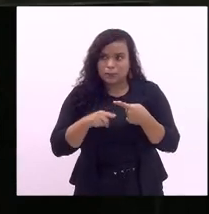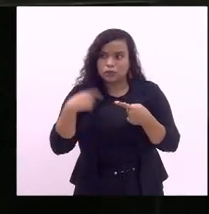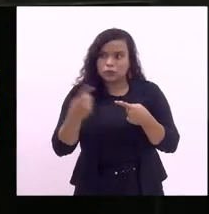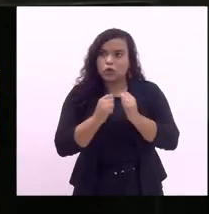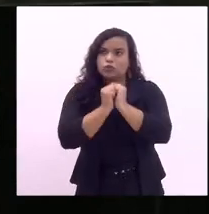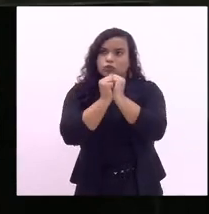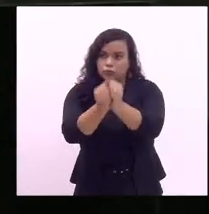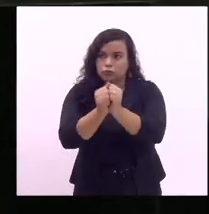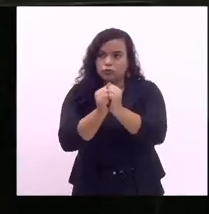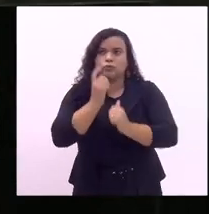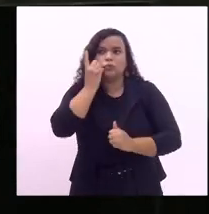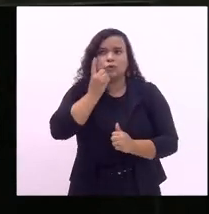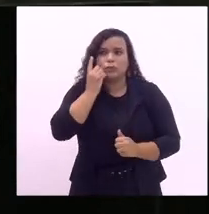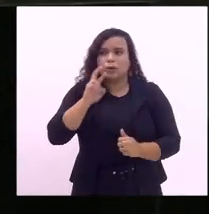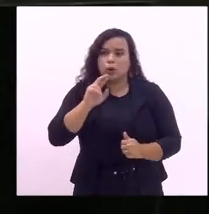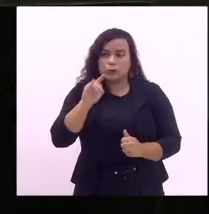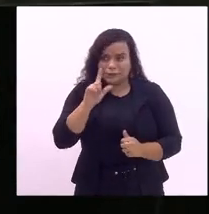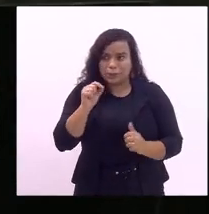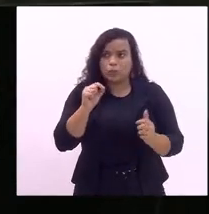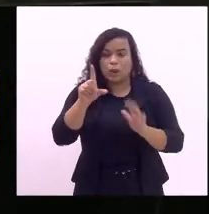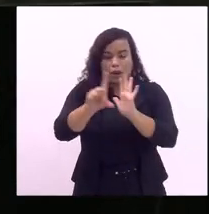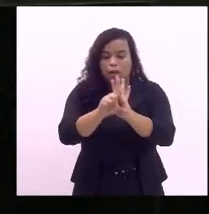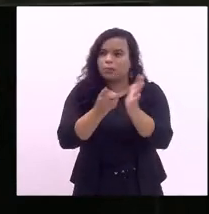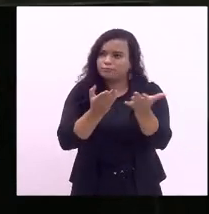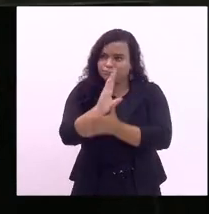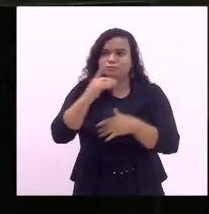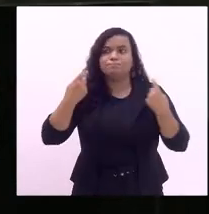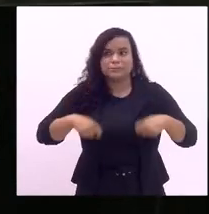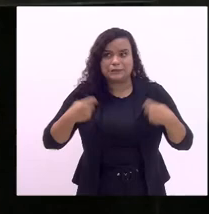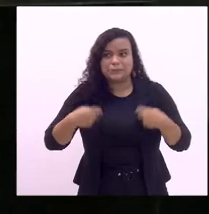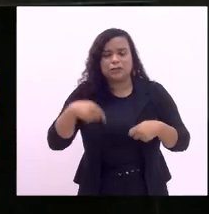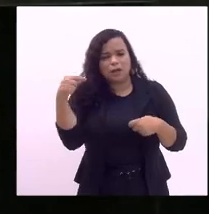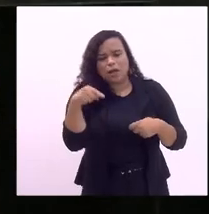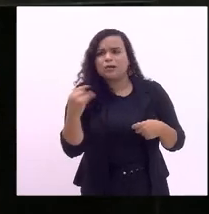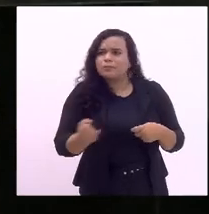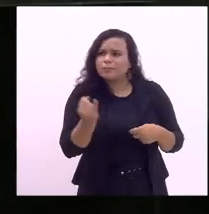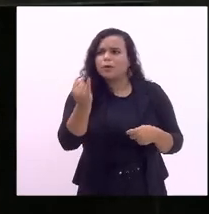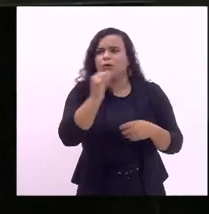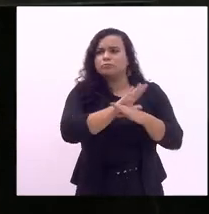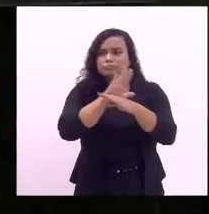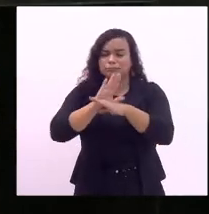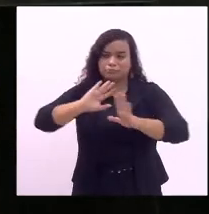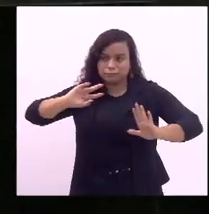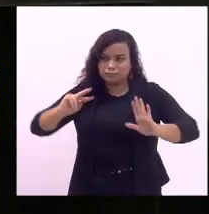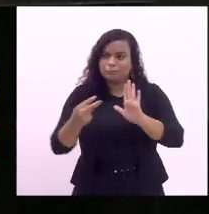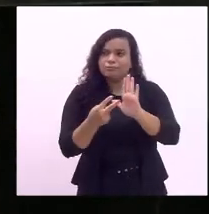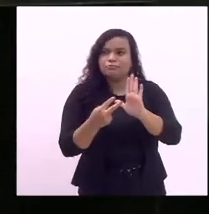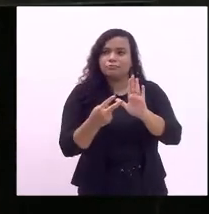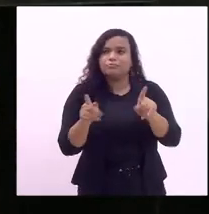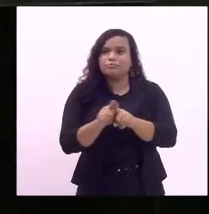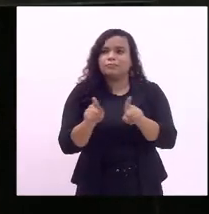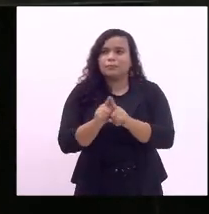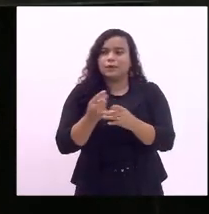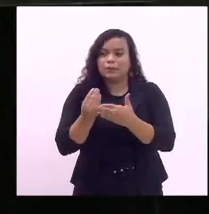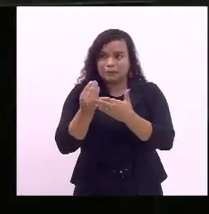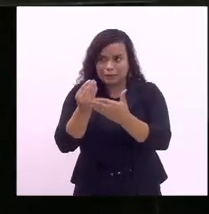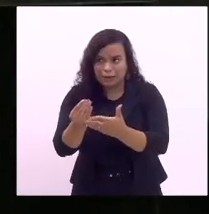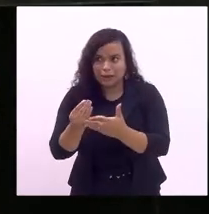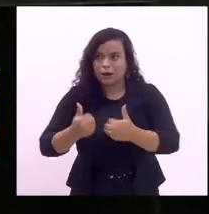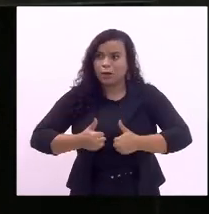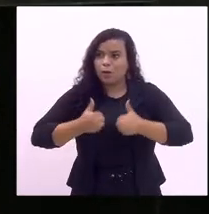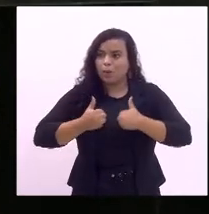deputado Rodrigo, aprovar essa lei. Porque ela é de suma importância reconhecer e dar a honra que o